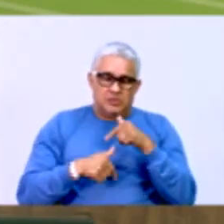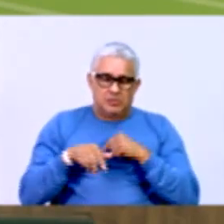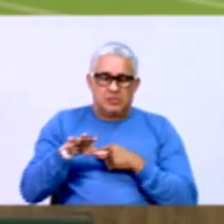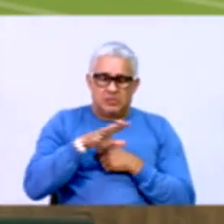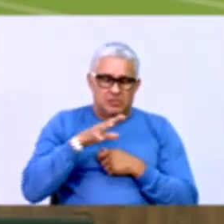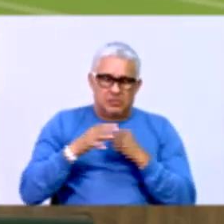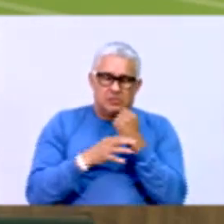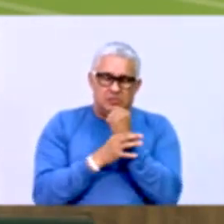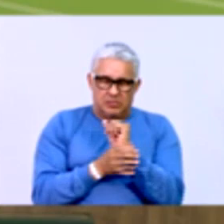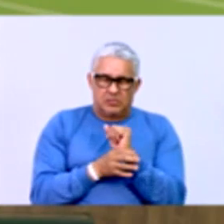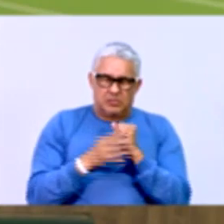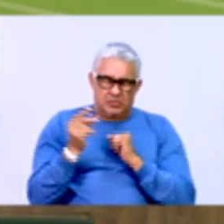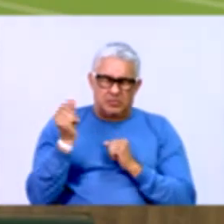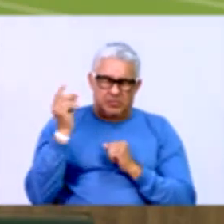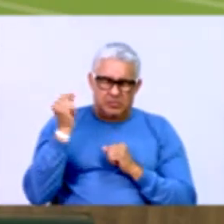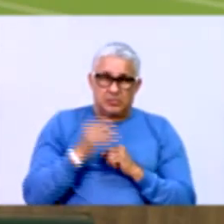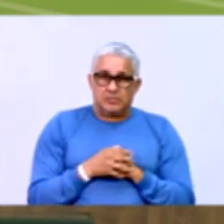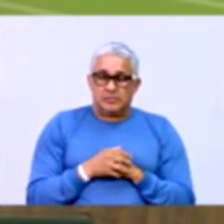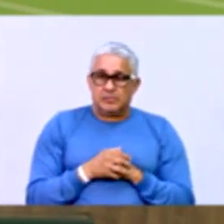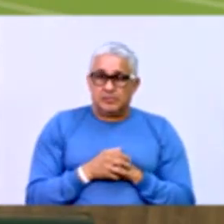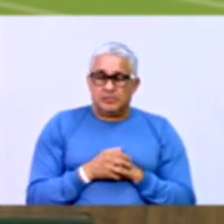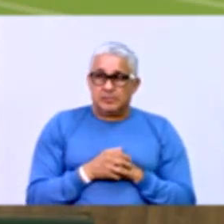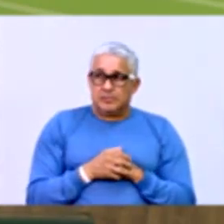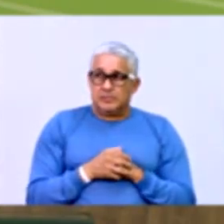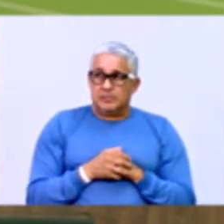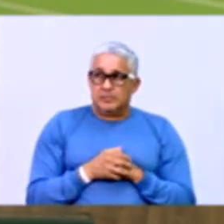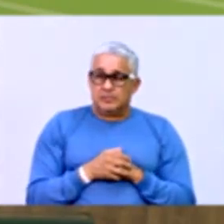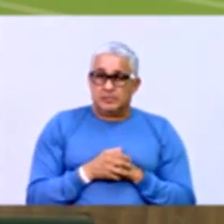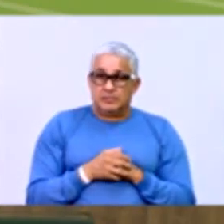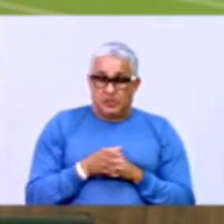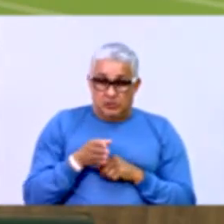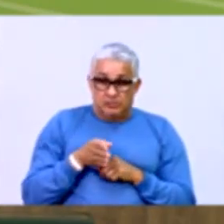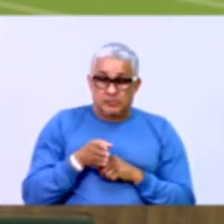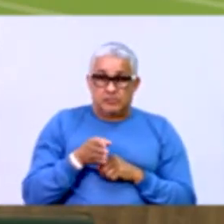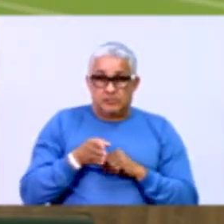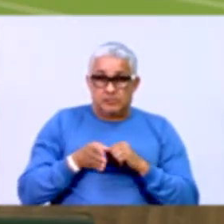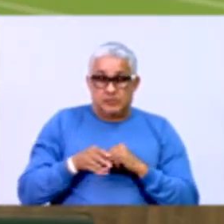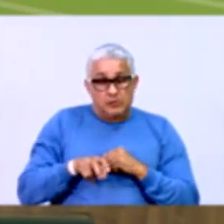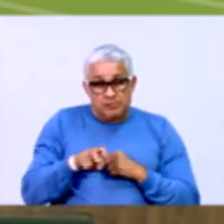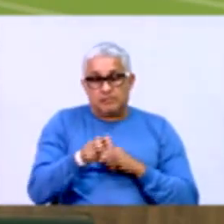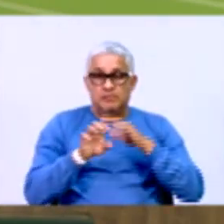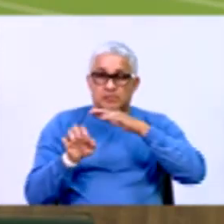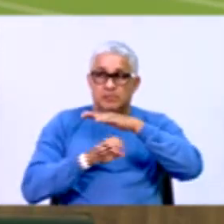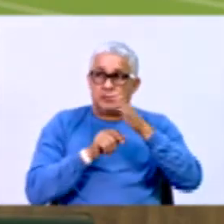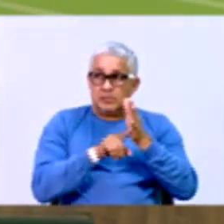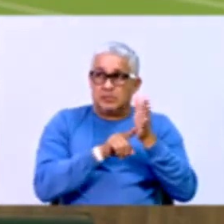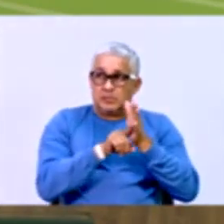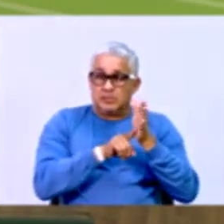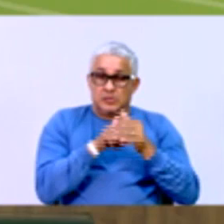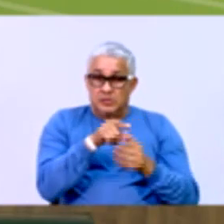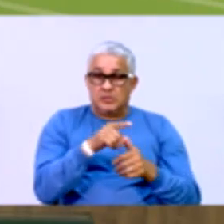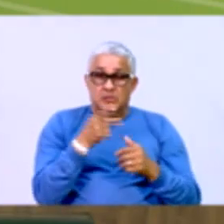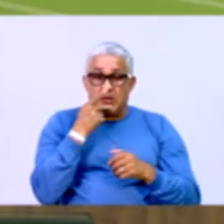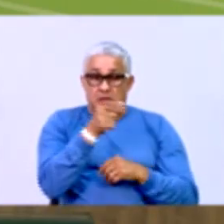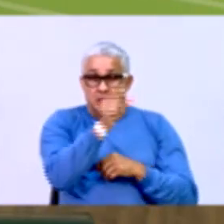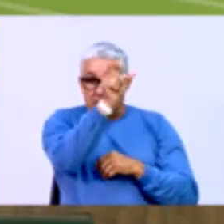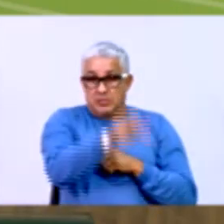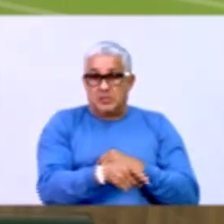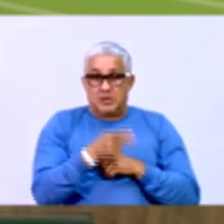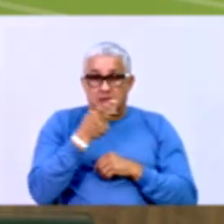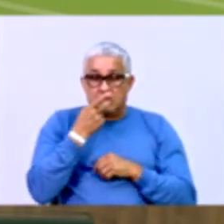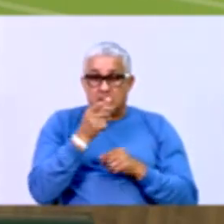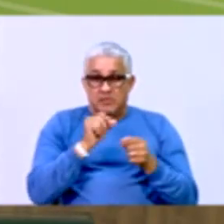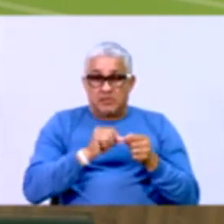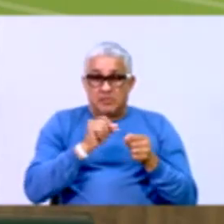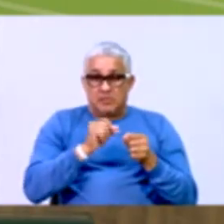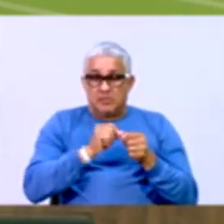de segurança há um bom tempo, de ir para uma empresa e pesquisar, olha, aqui fala que fulano de tal fez essa alteração,